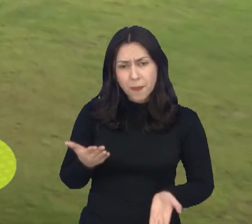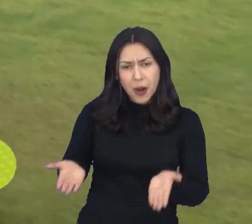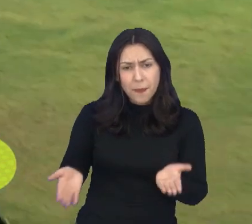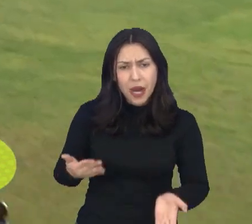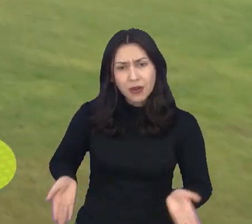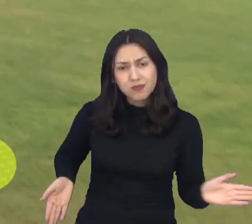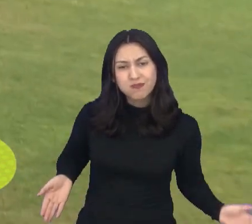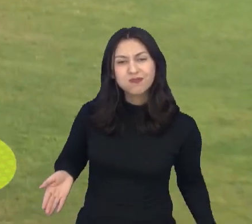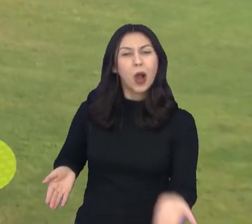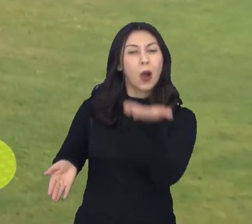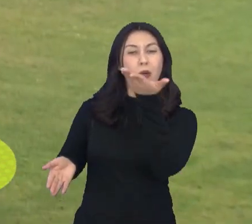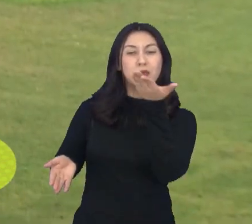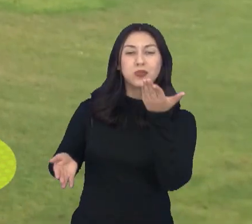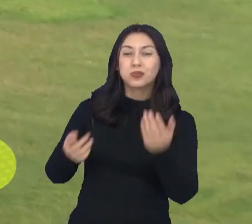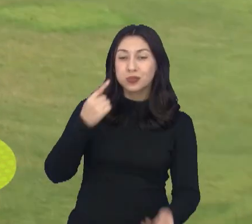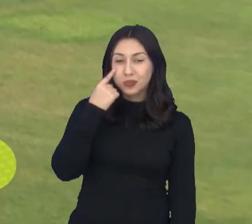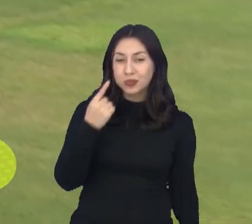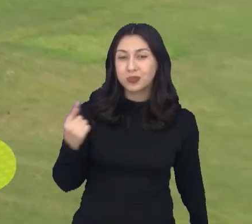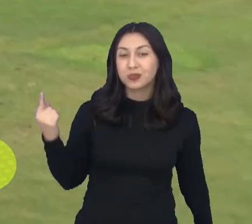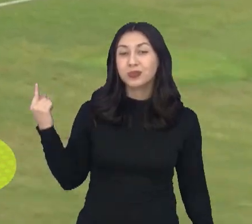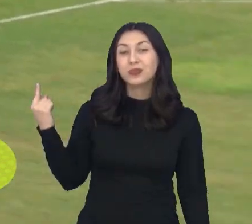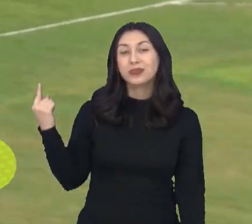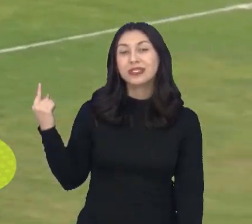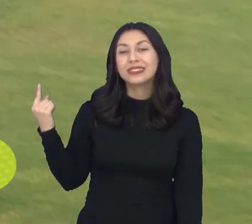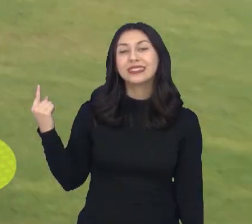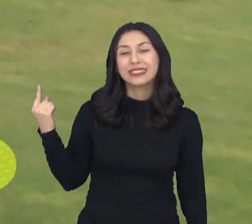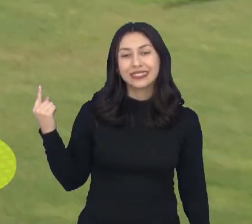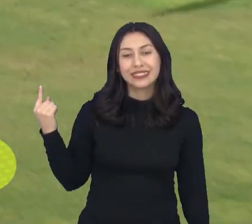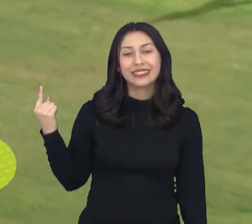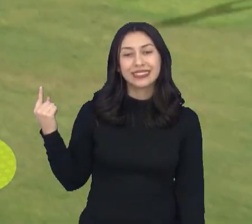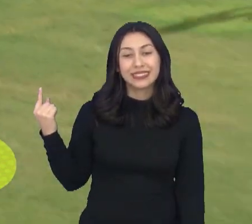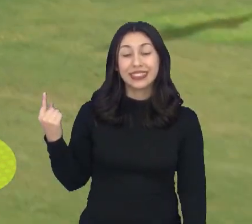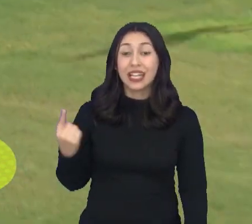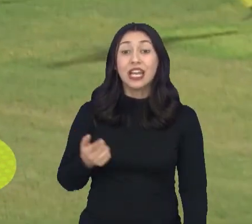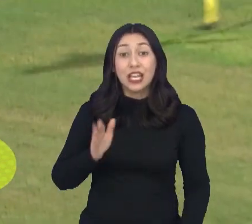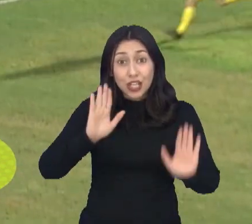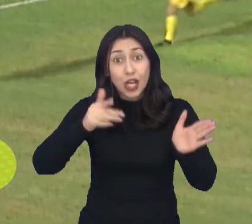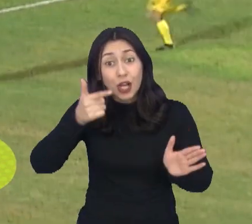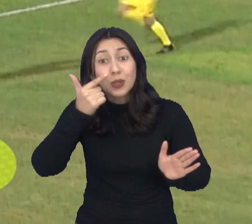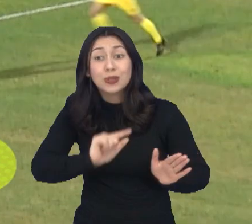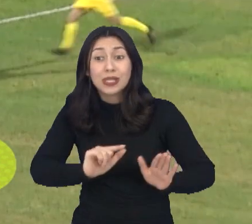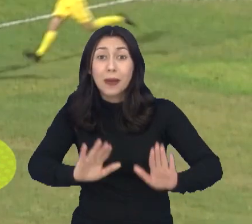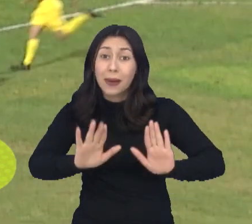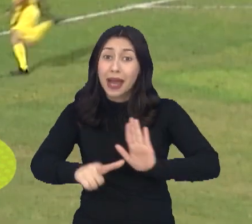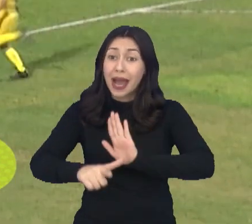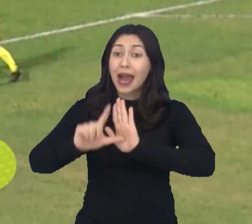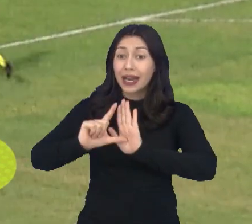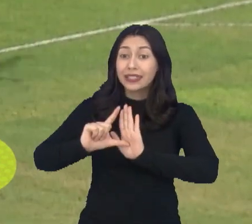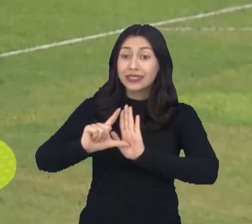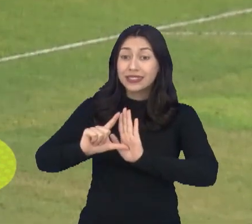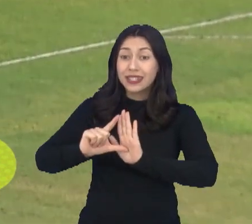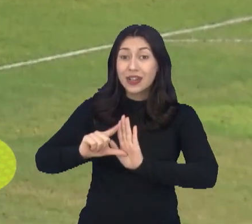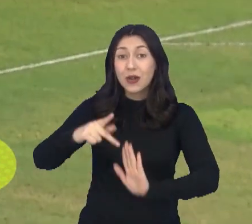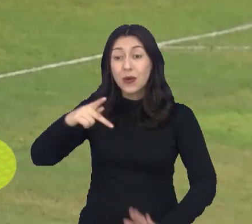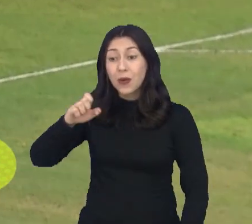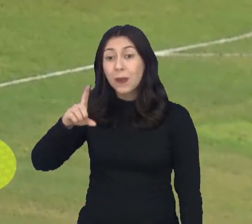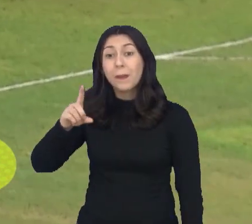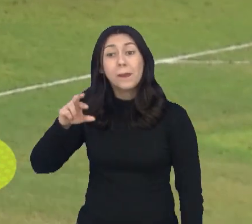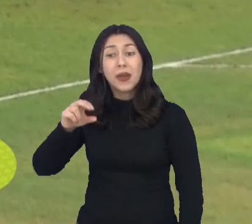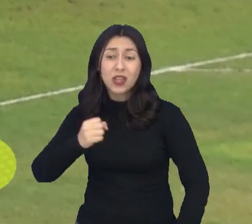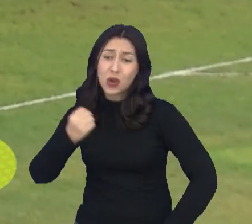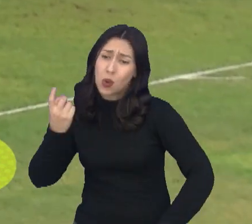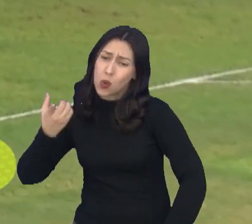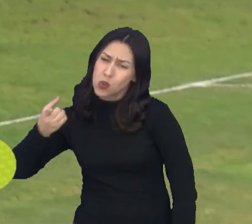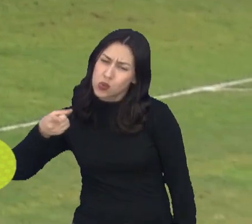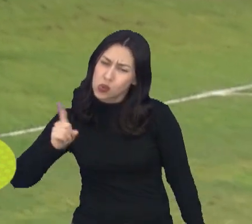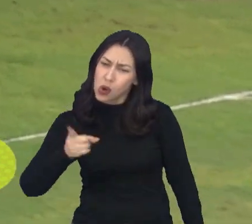saída do goleiro. Seria um golaço do camisa 10. Mas antes da bola entrar, apareceu o pé de Pedro Favela em cima da